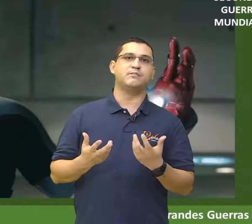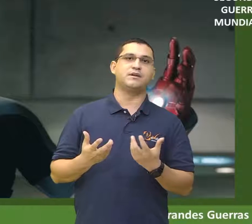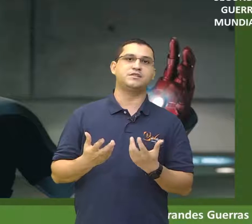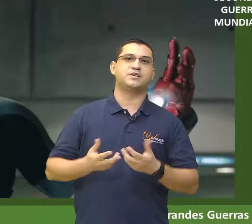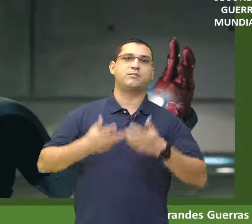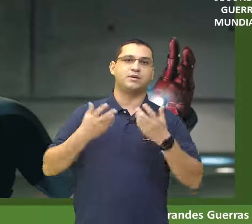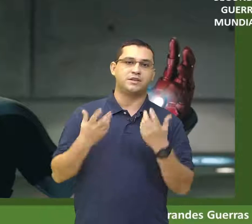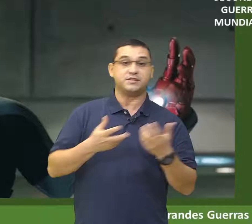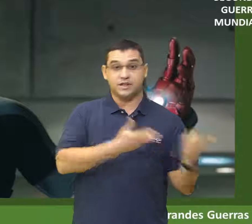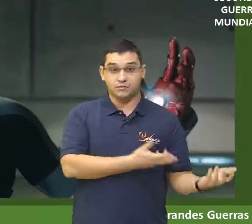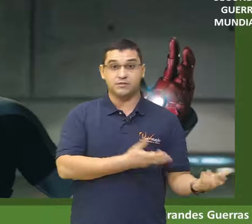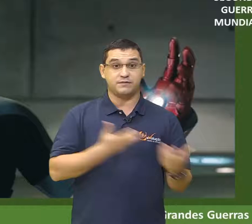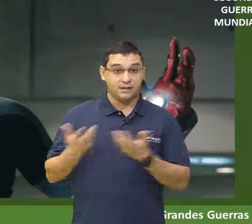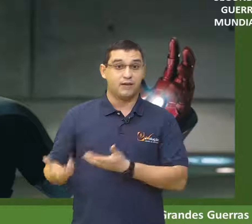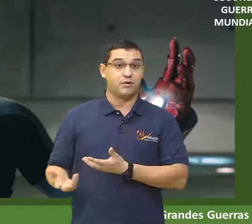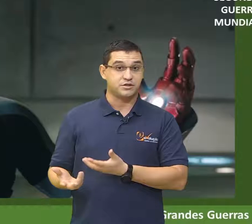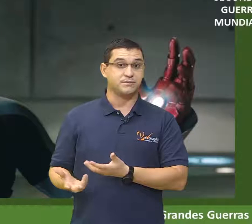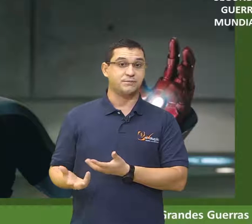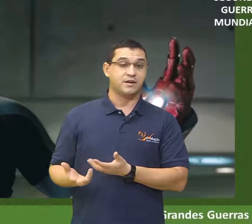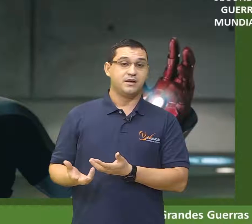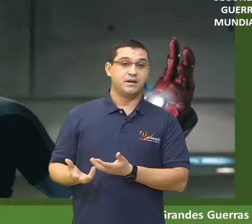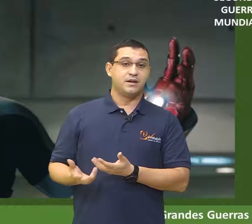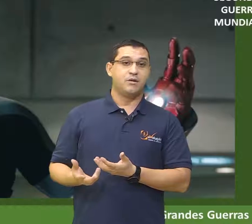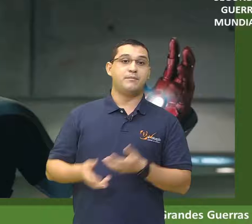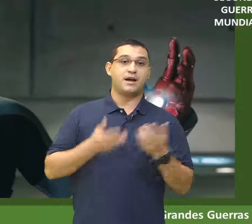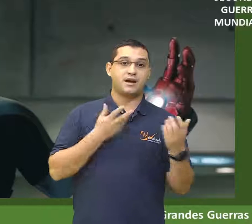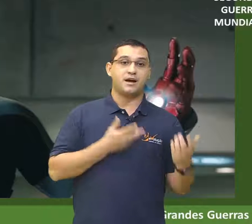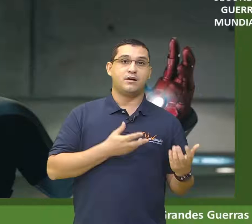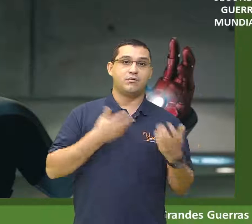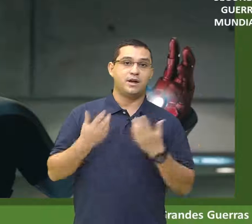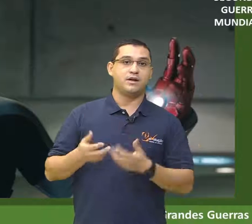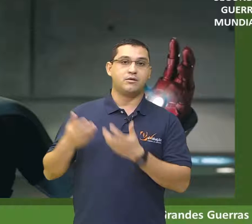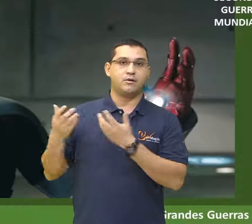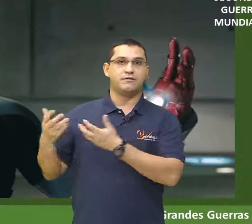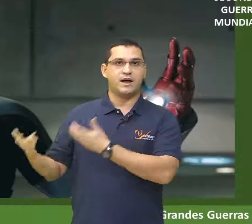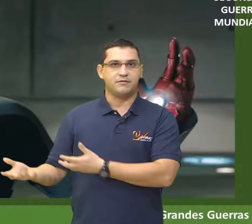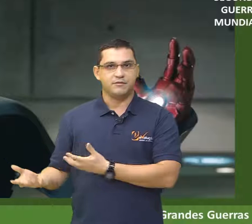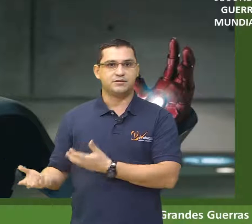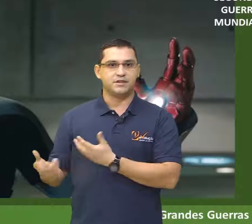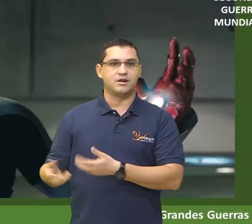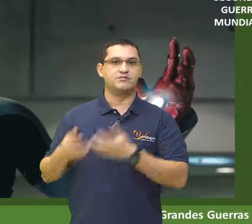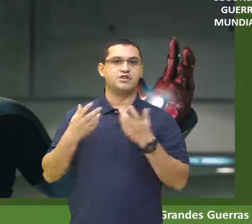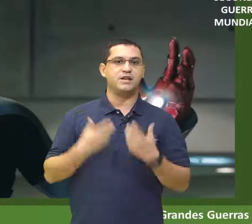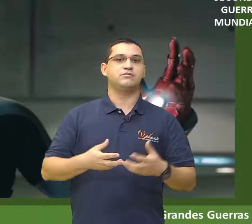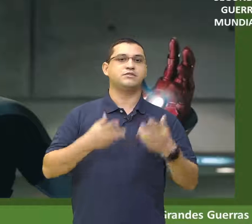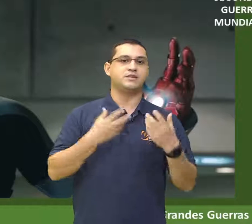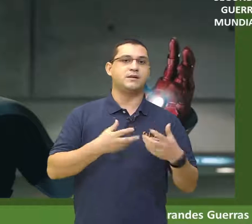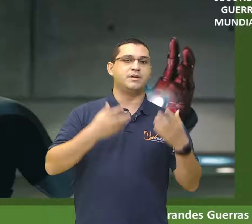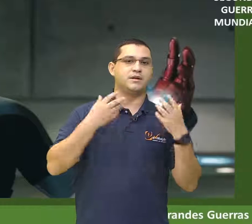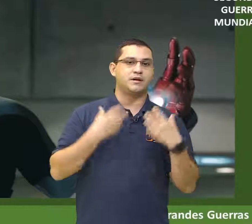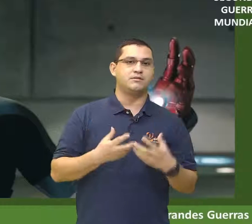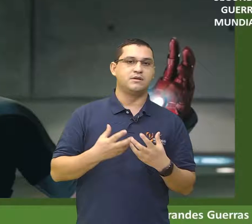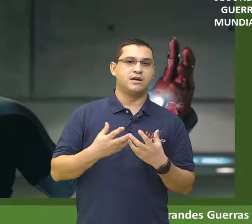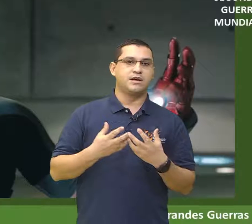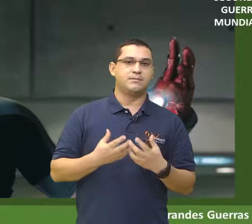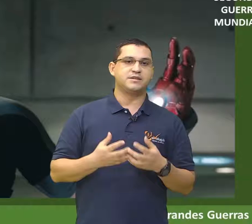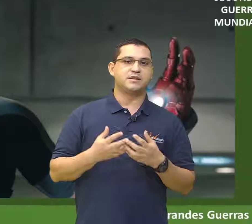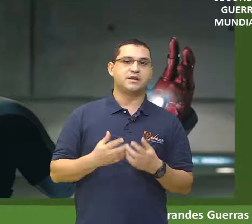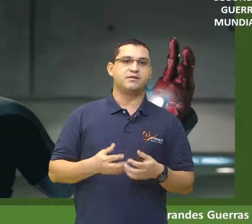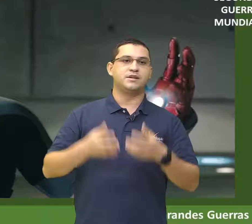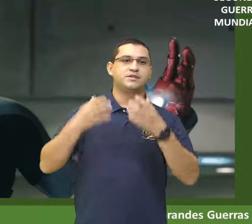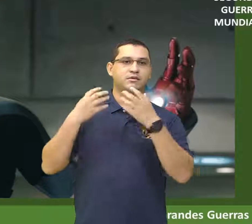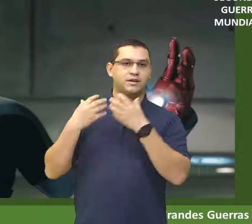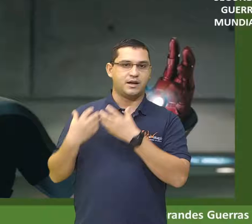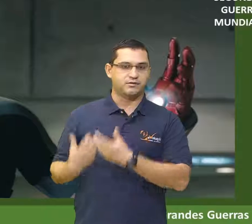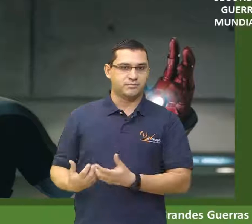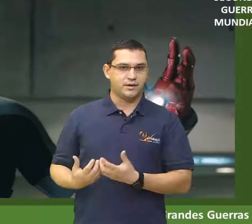do tempo em que são potência, inclusive até hoje. O America Way of Life, ou seja, é o jeito de ser americano